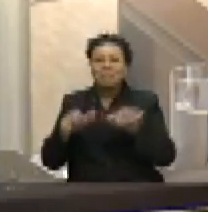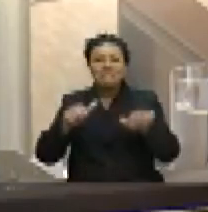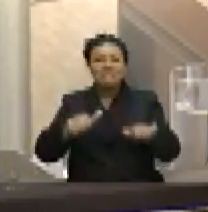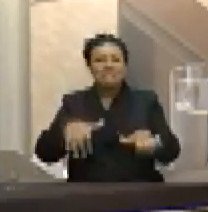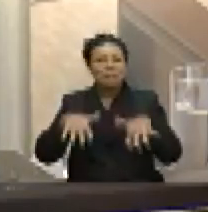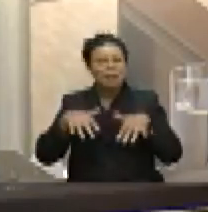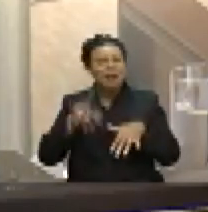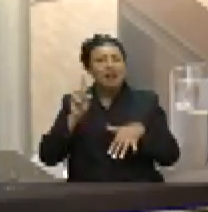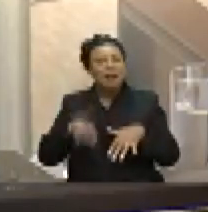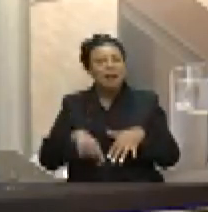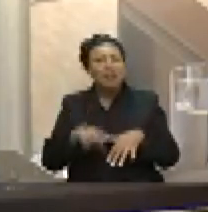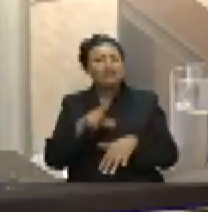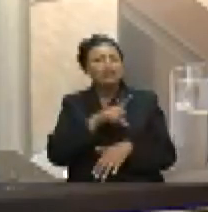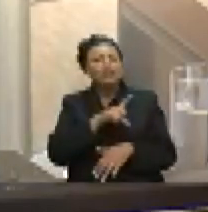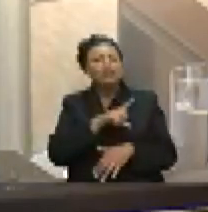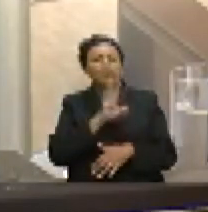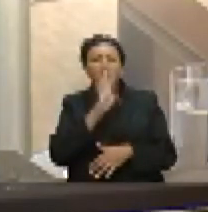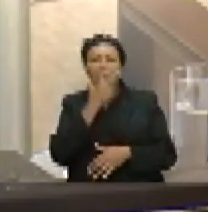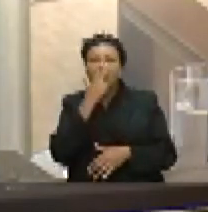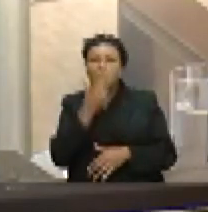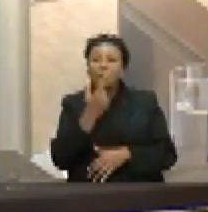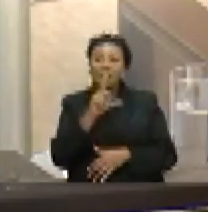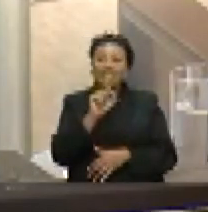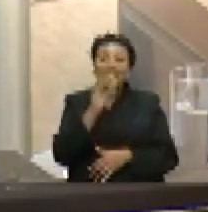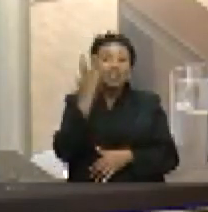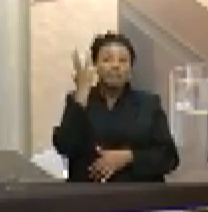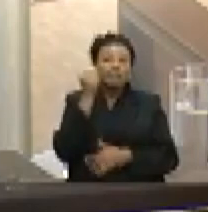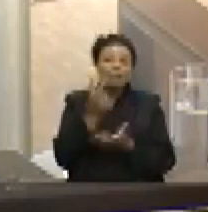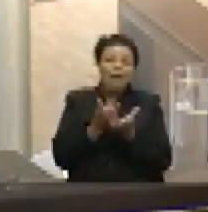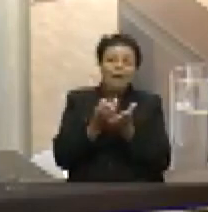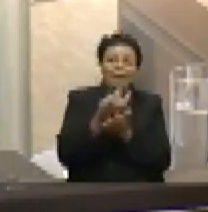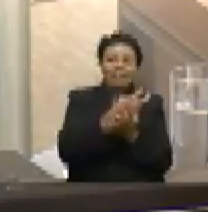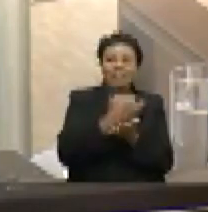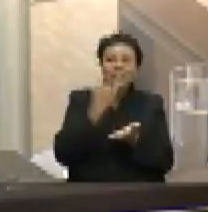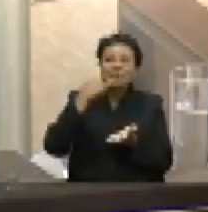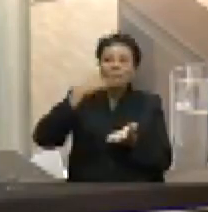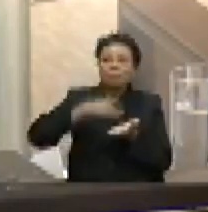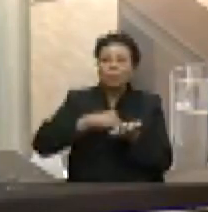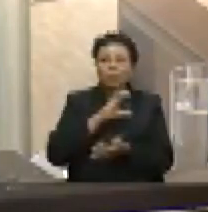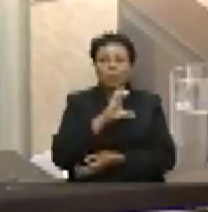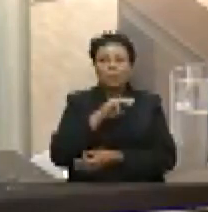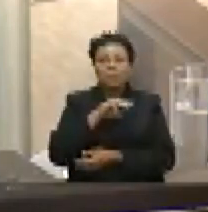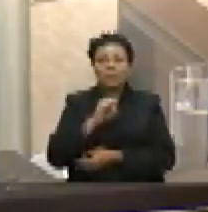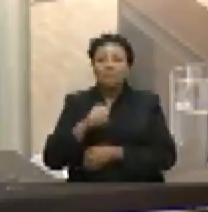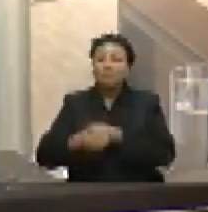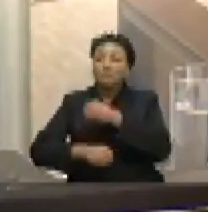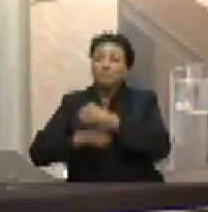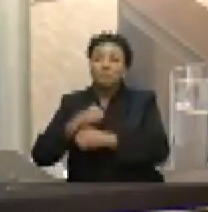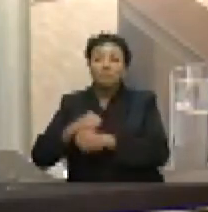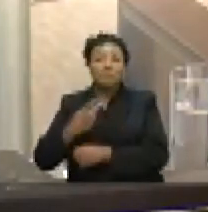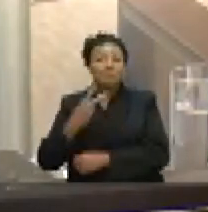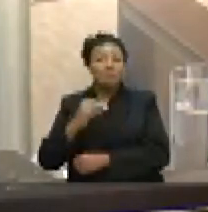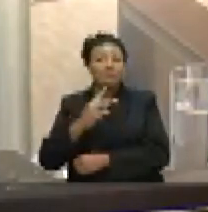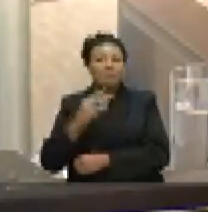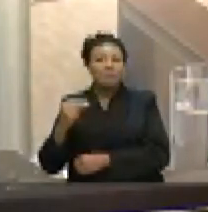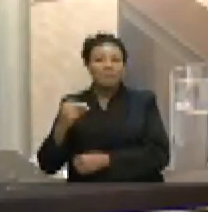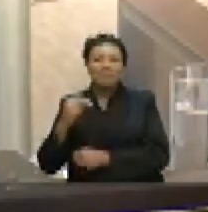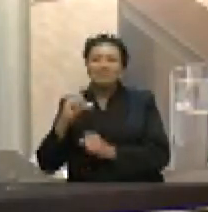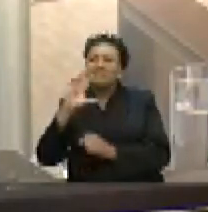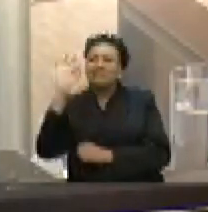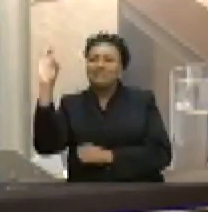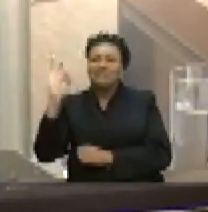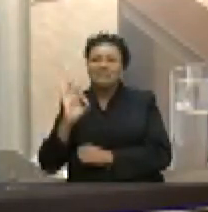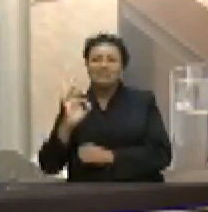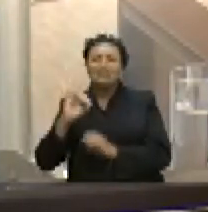Assembleia eram cobertas com o equivalente a 10 dias de arrecadação do ICMS do Estado. Em 2020, esse índice caiu quase